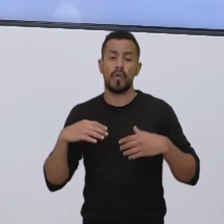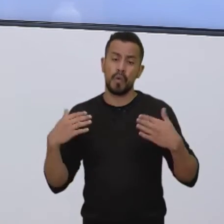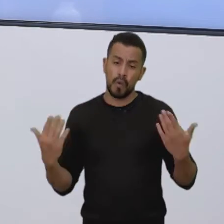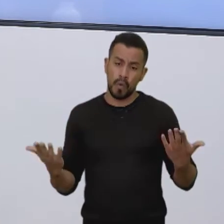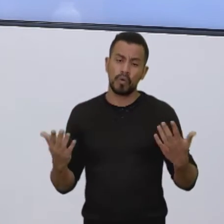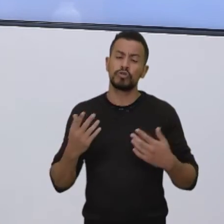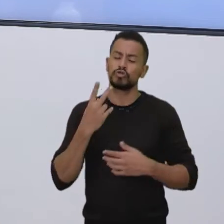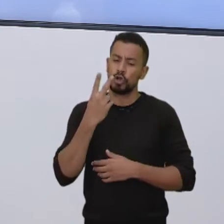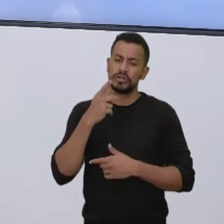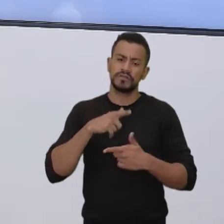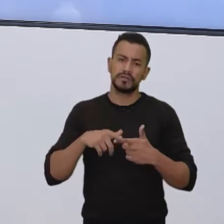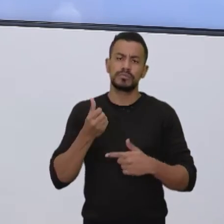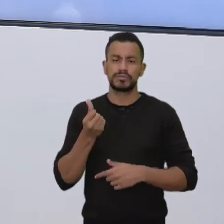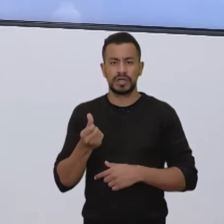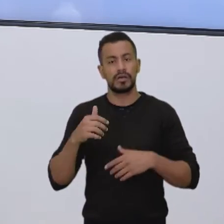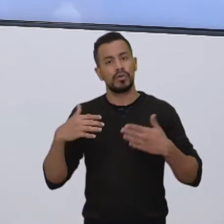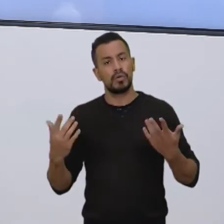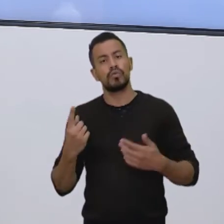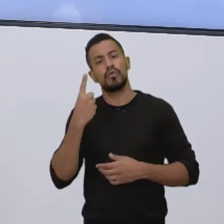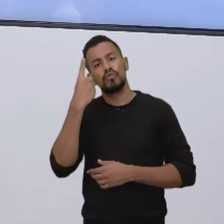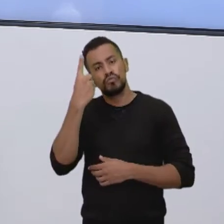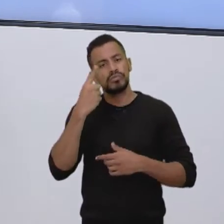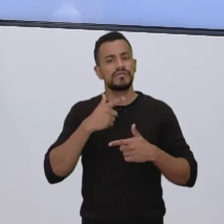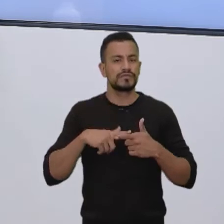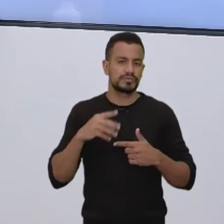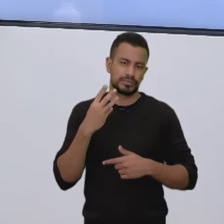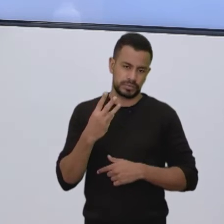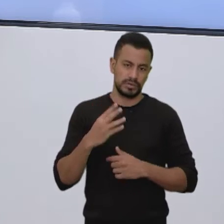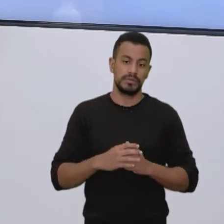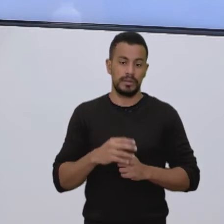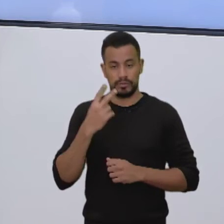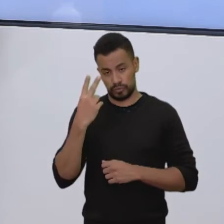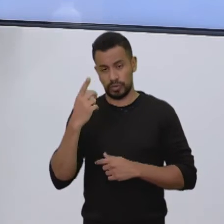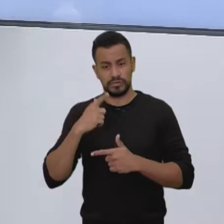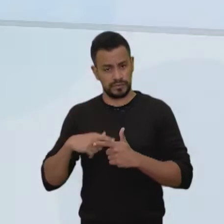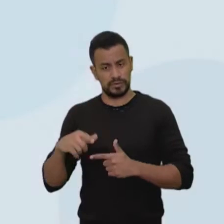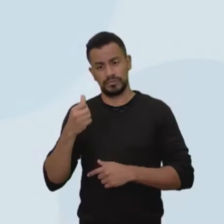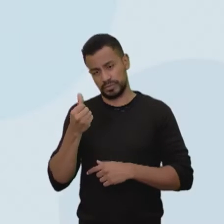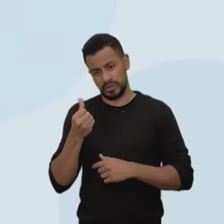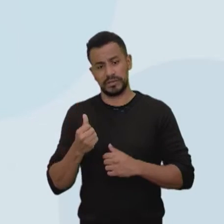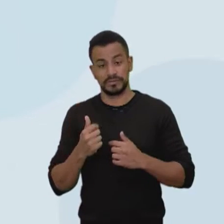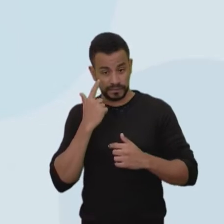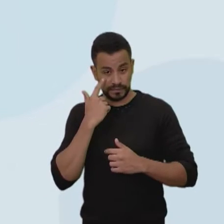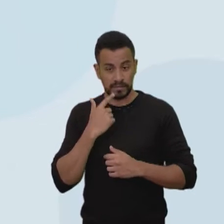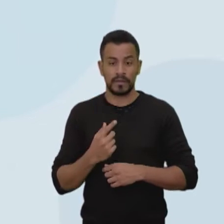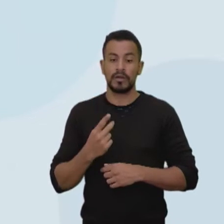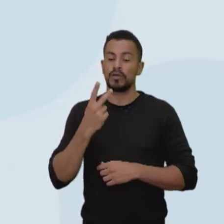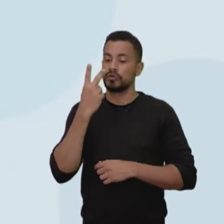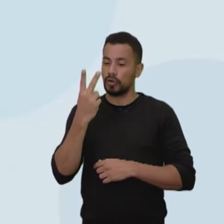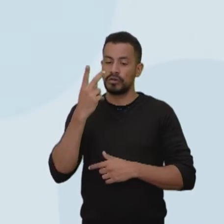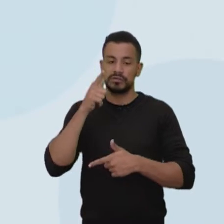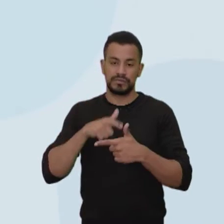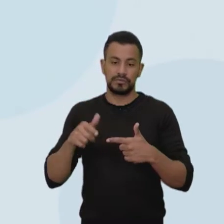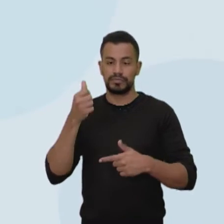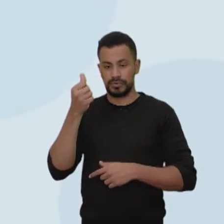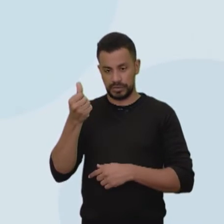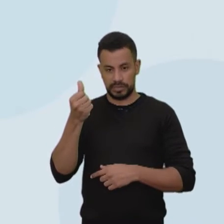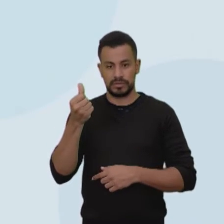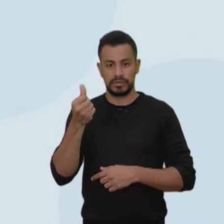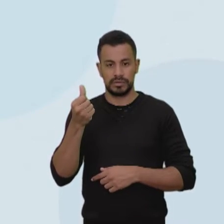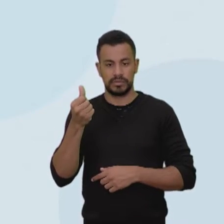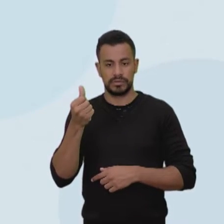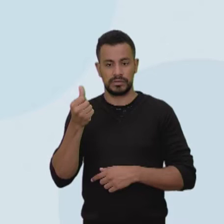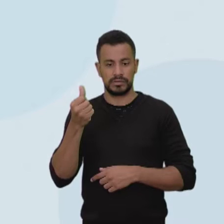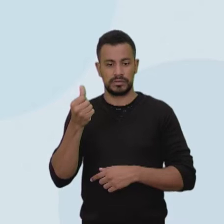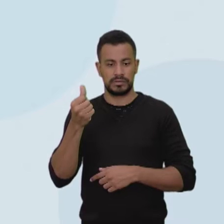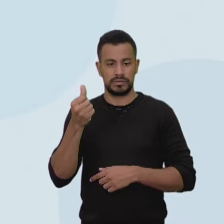bom? Vou dividir o 2 por 6, já que era o início da gente. Então vamos armar a conta. 2 dividido por 6. Até apagar esse tracinho aqui,